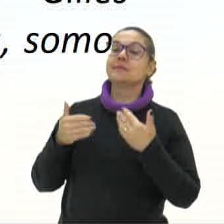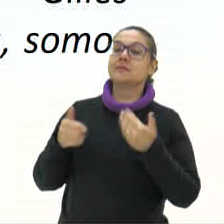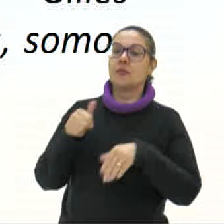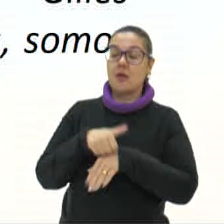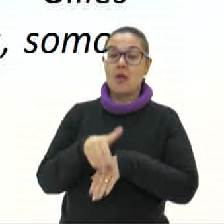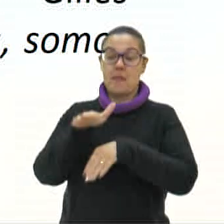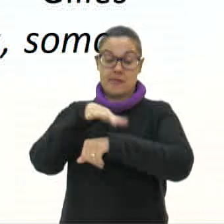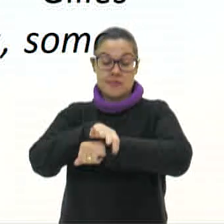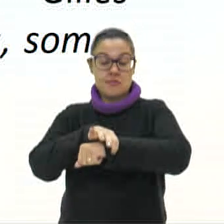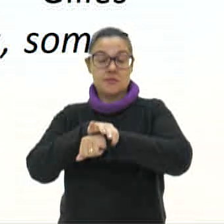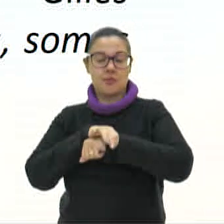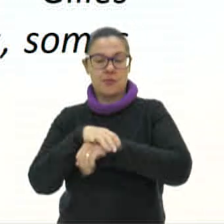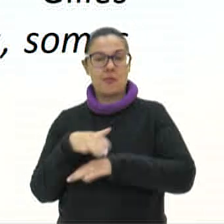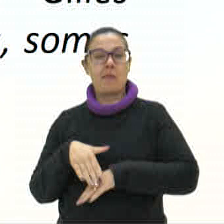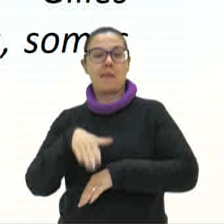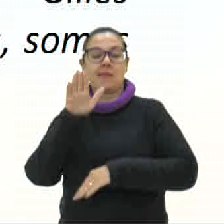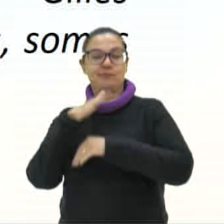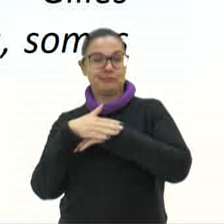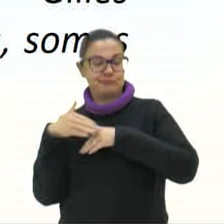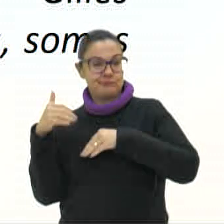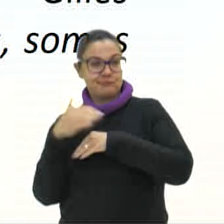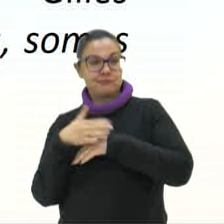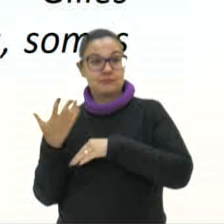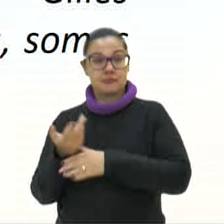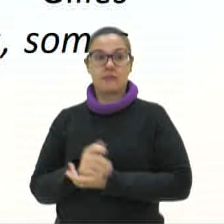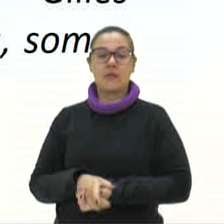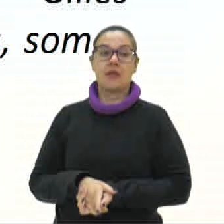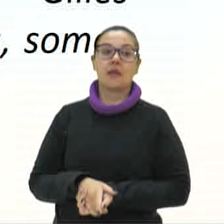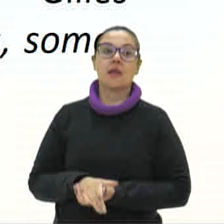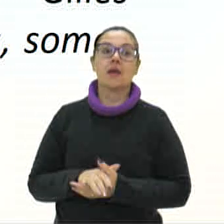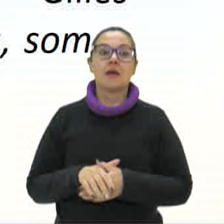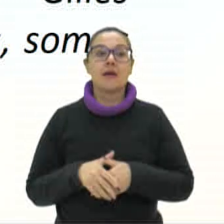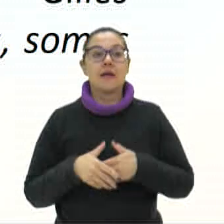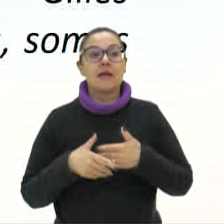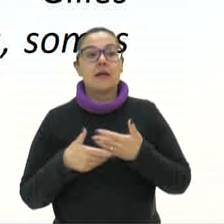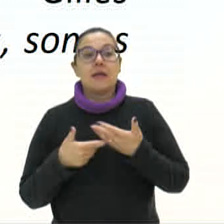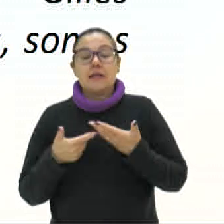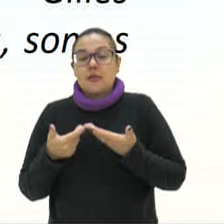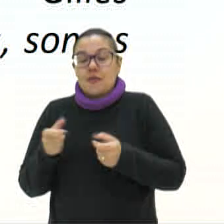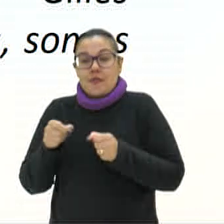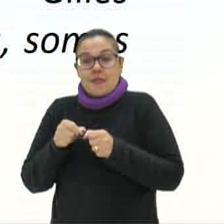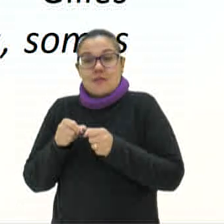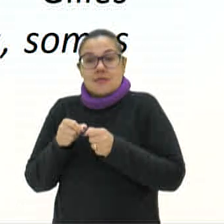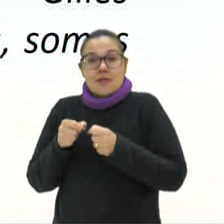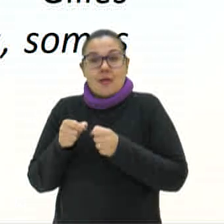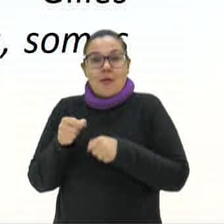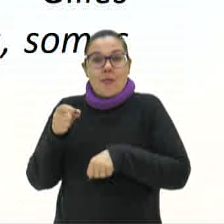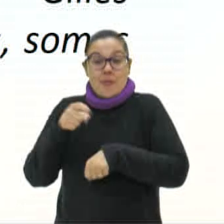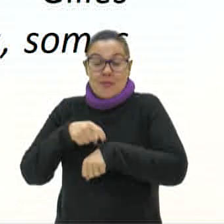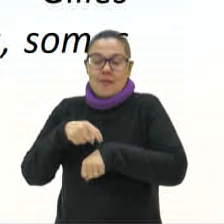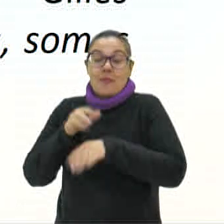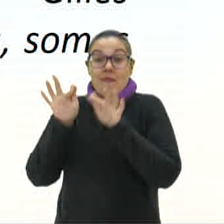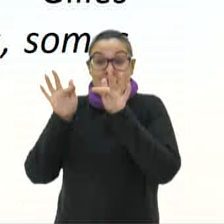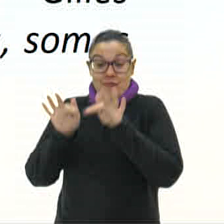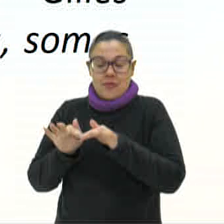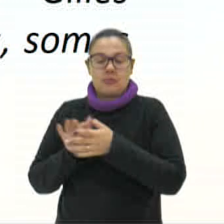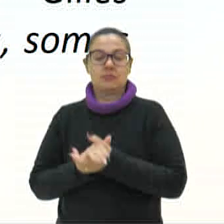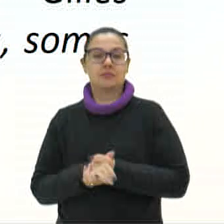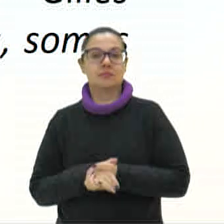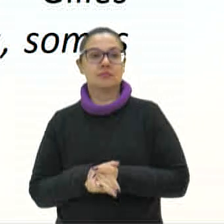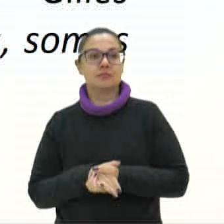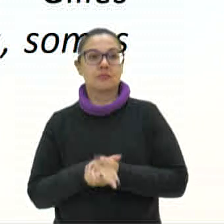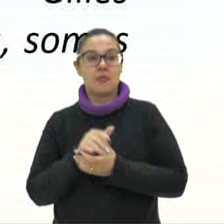mais seguro, mais aconchegante. O Gil faz um gesto a indicar que está na hora de encerrar. E o